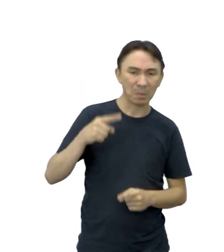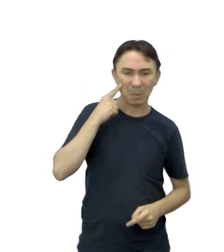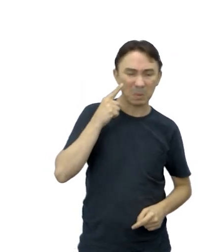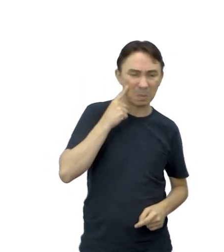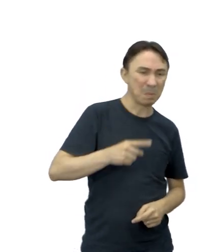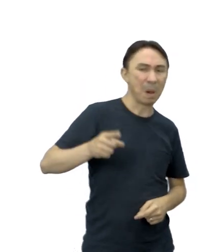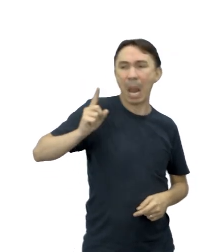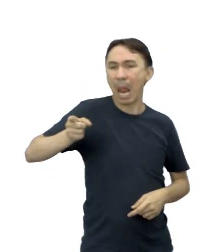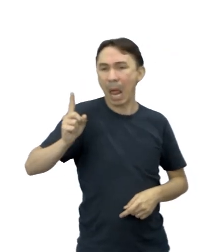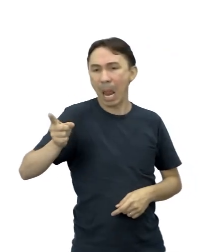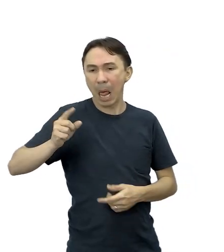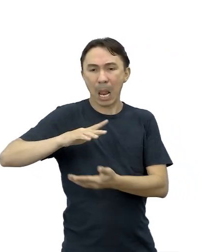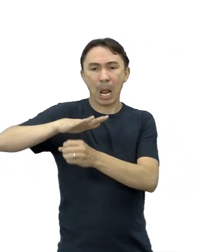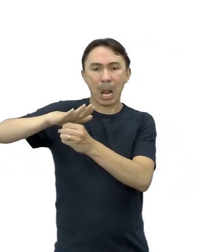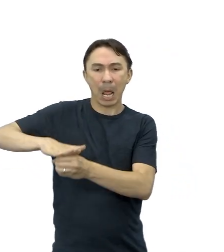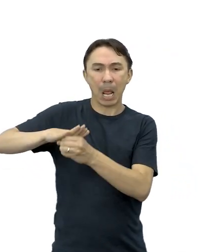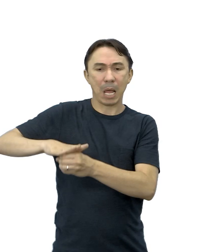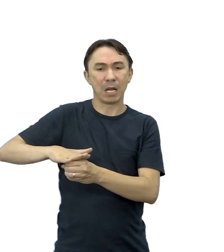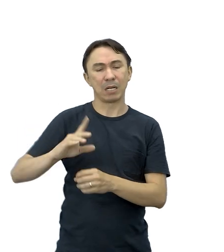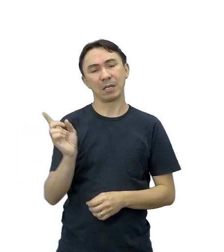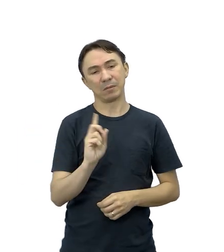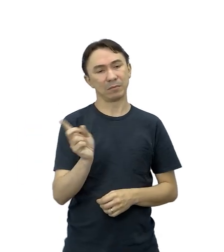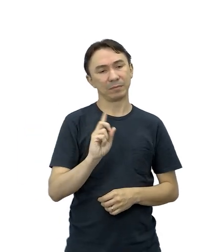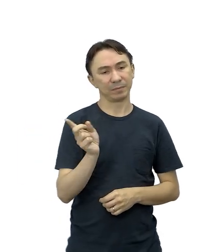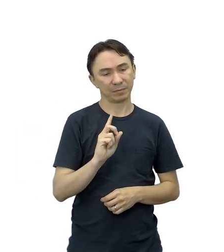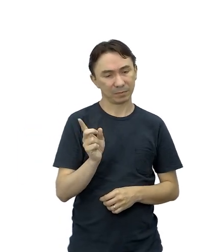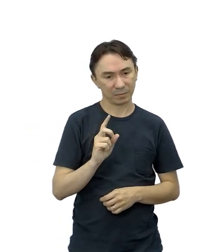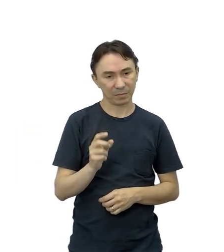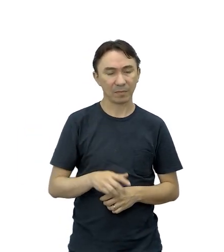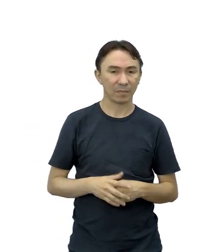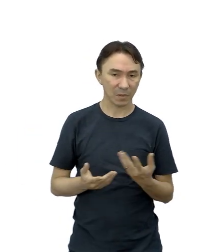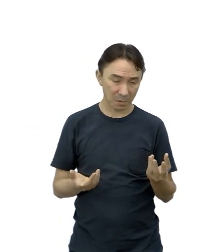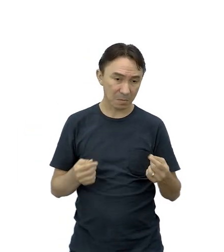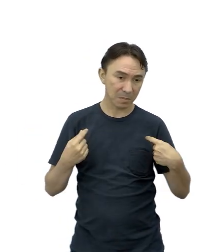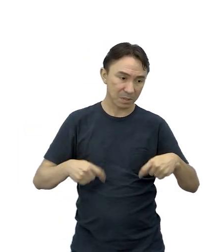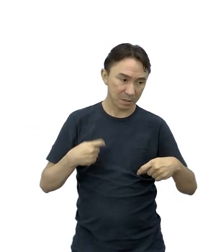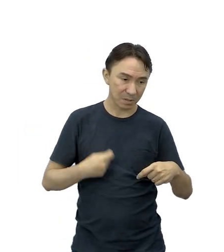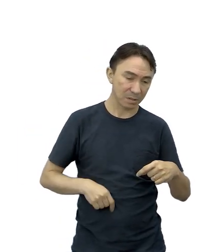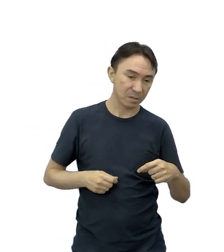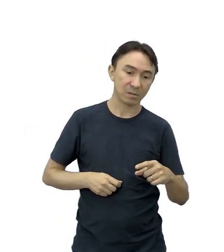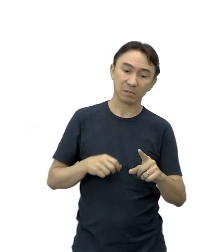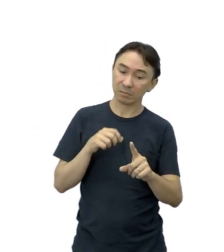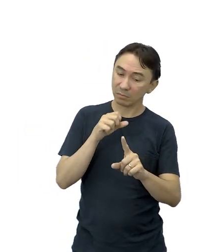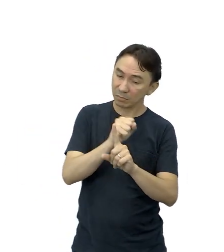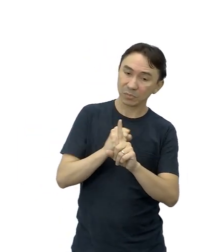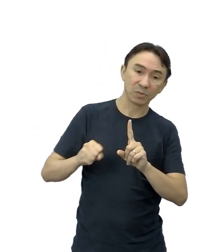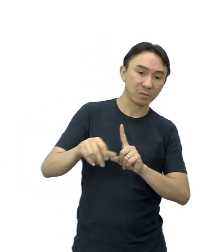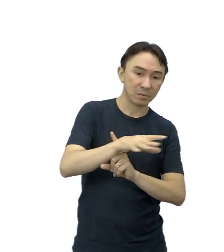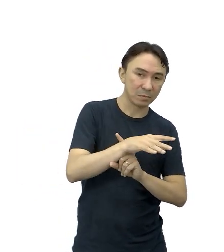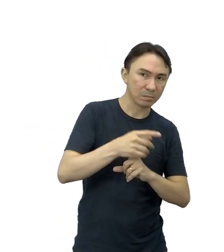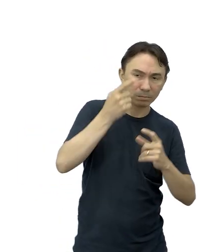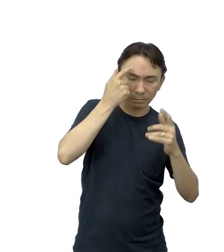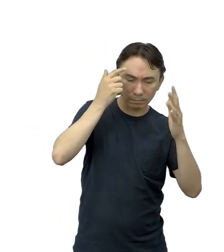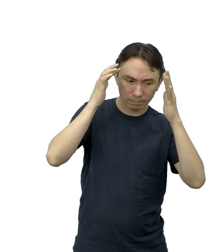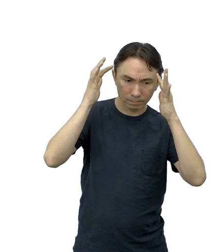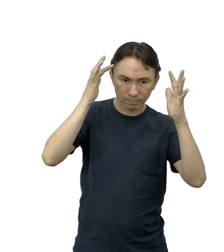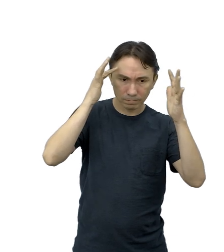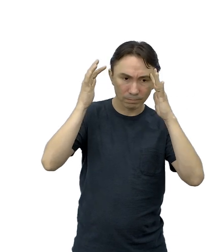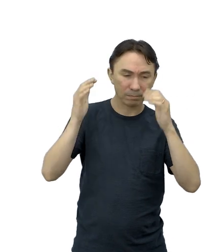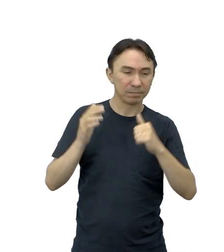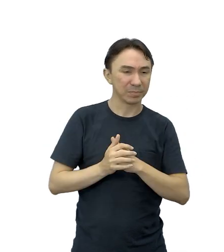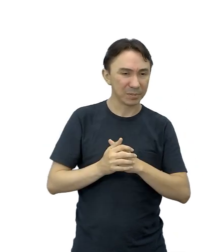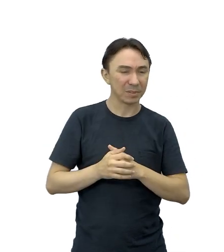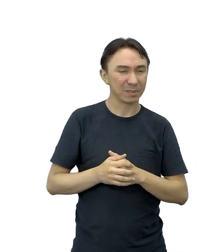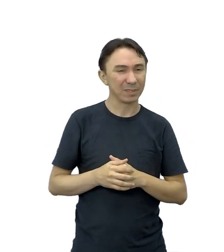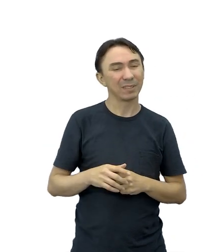olhar socialmente falando, socioemocionalmente falando, né? Pensando nisso. Então, quando nós pensamos que esse conjunto de 8